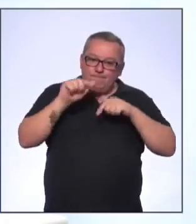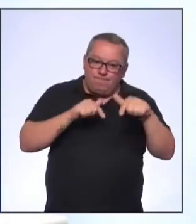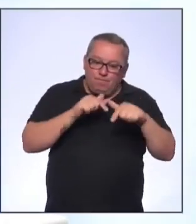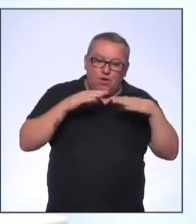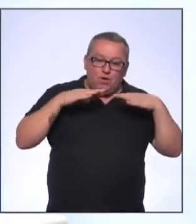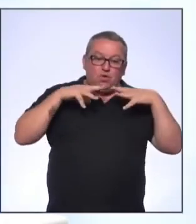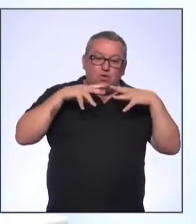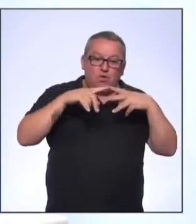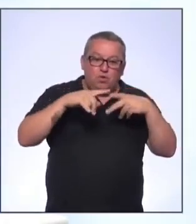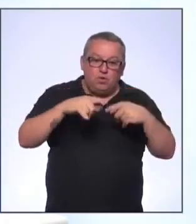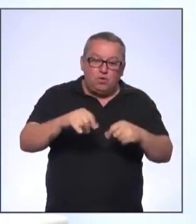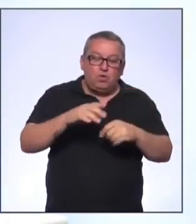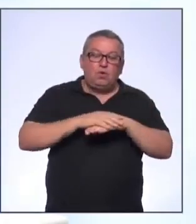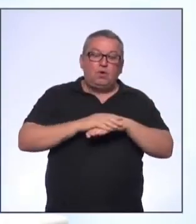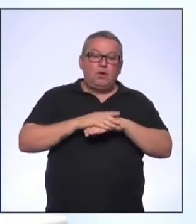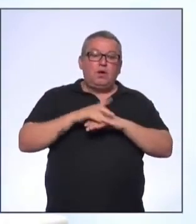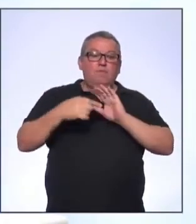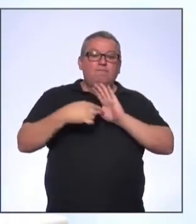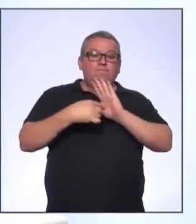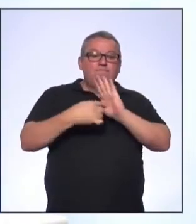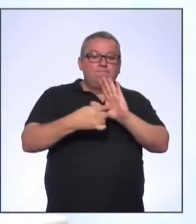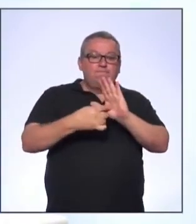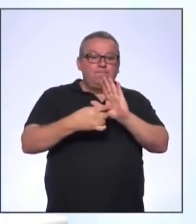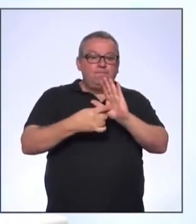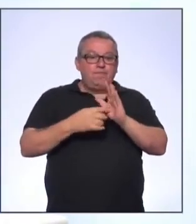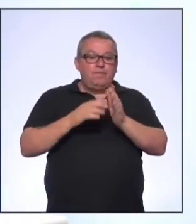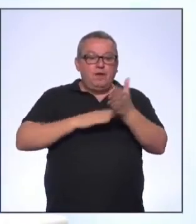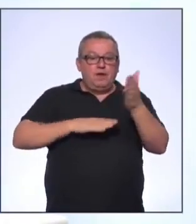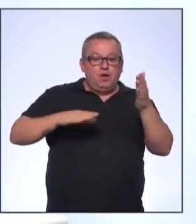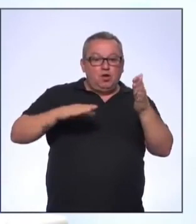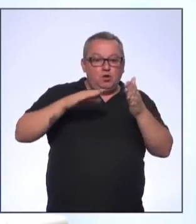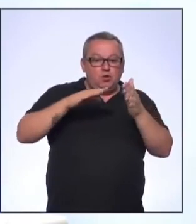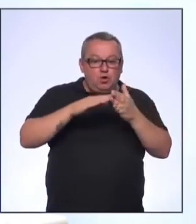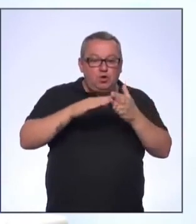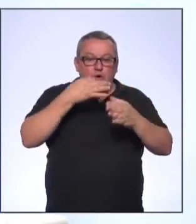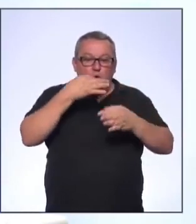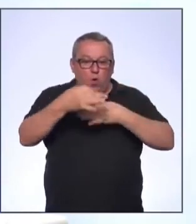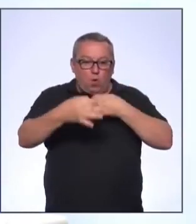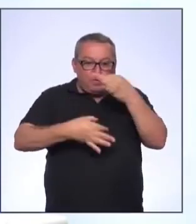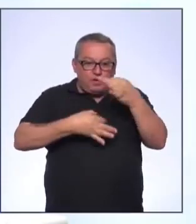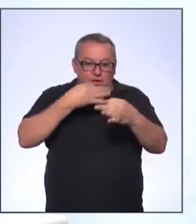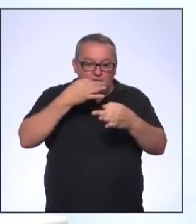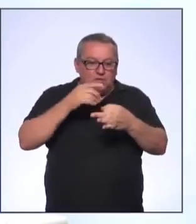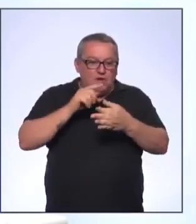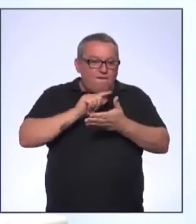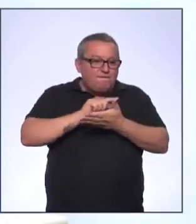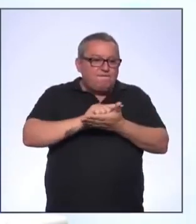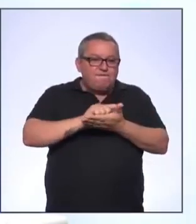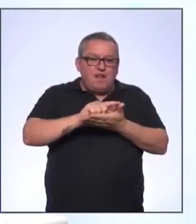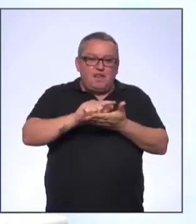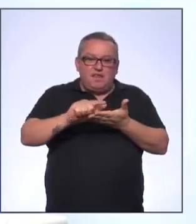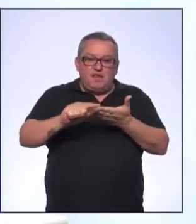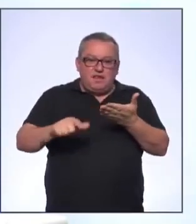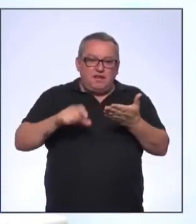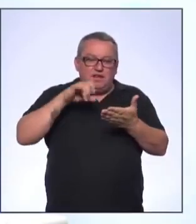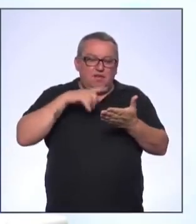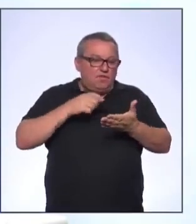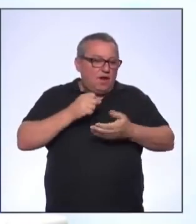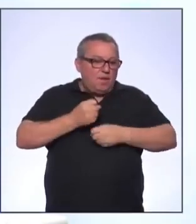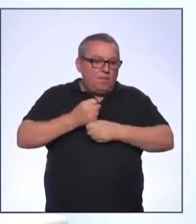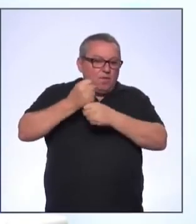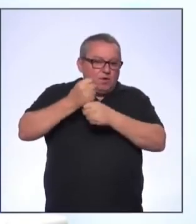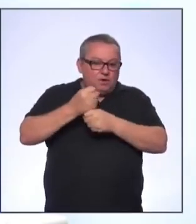é opinião, é um posicionamento. Todas essas opiniões, elas são vazias se não tiverem apoiadas